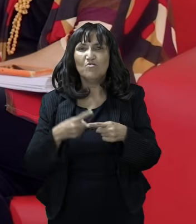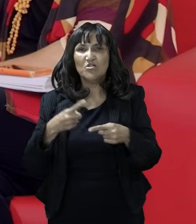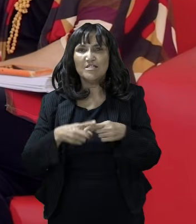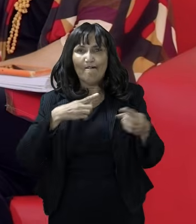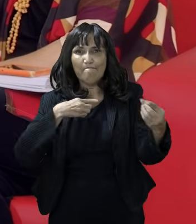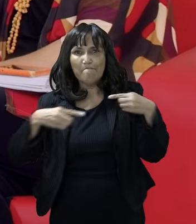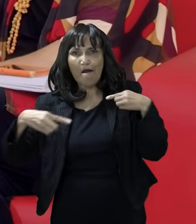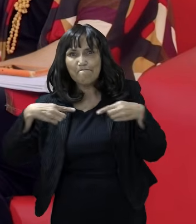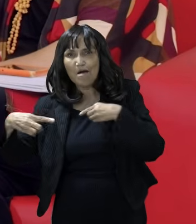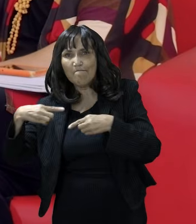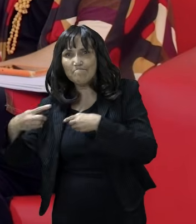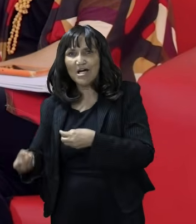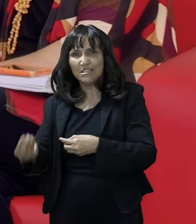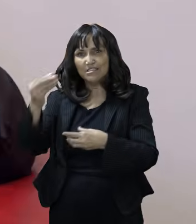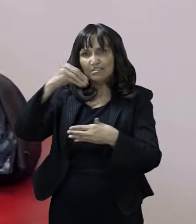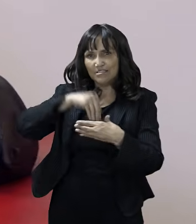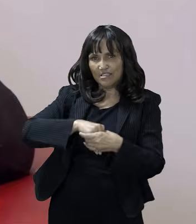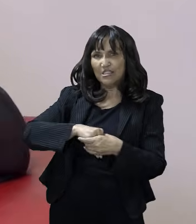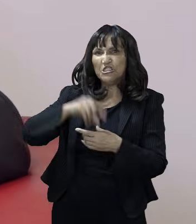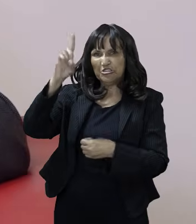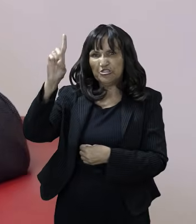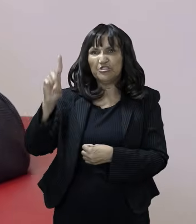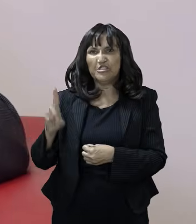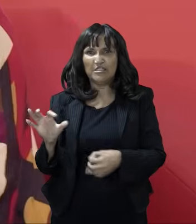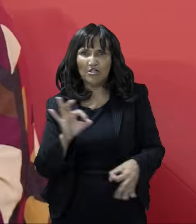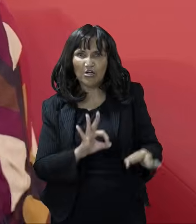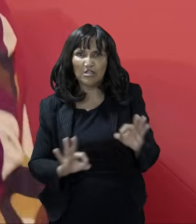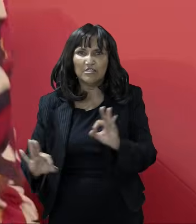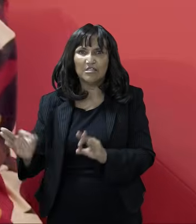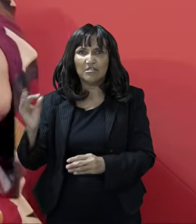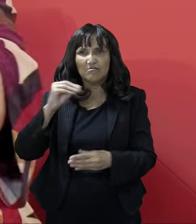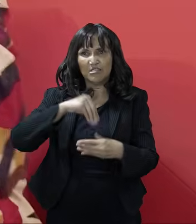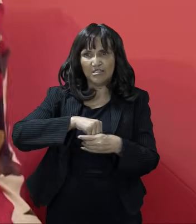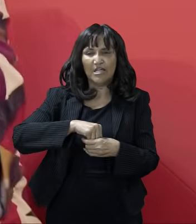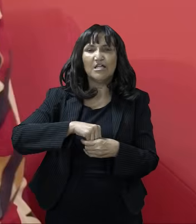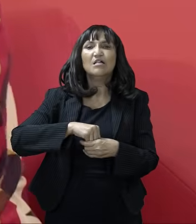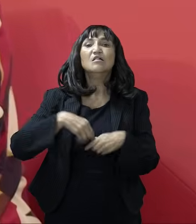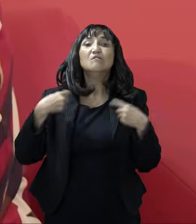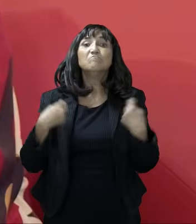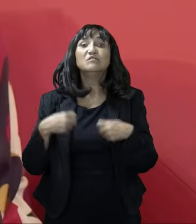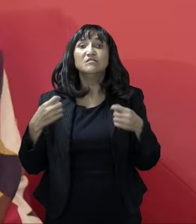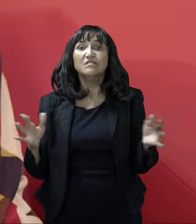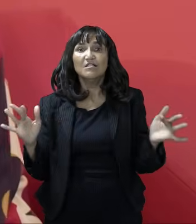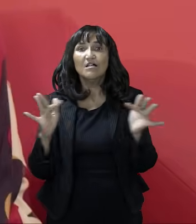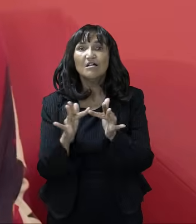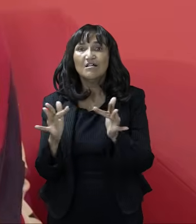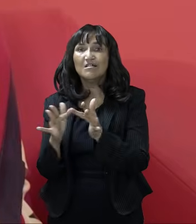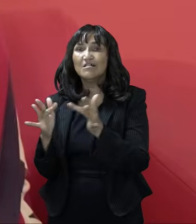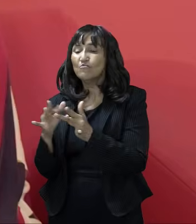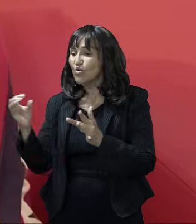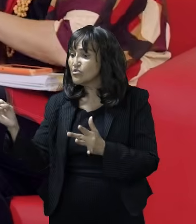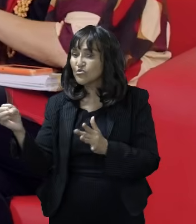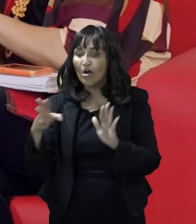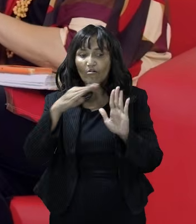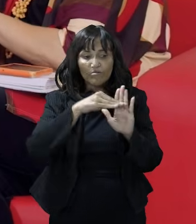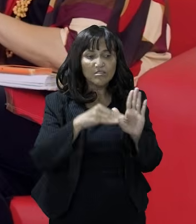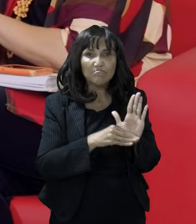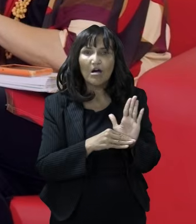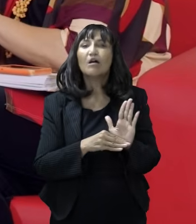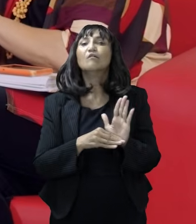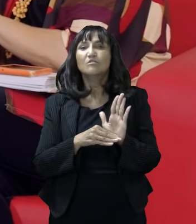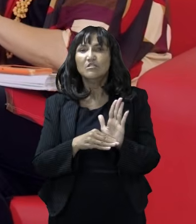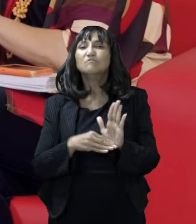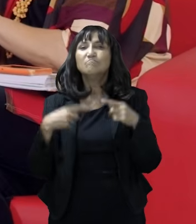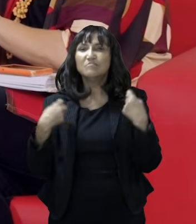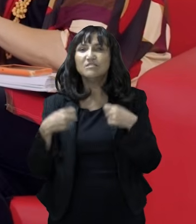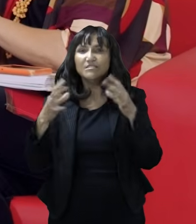debate interno, direito de tendência, de organização interna. Mas também tem que estar sempre conectado com as novas pautas que estão surgindo, novas pautas,